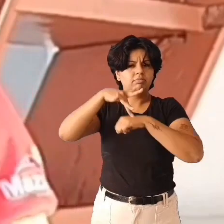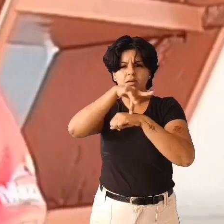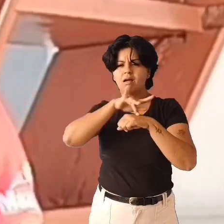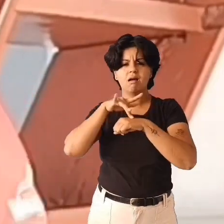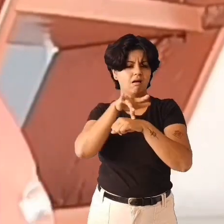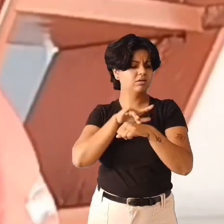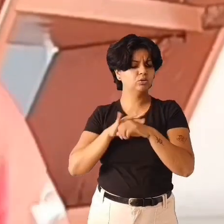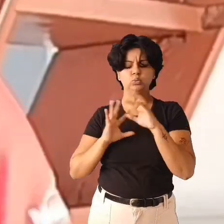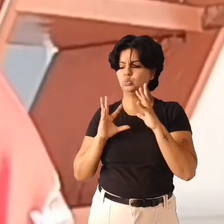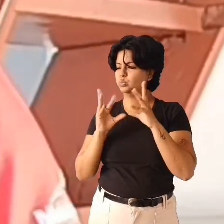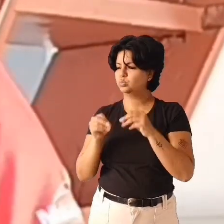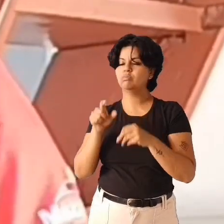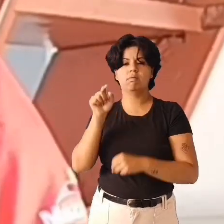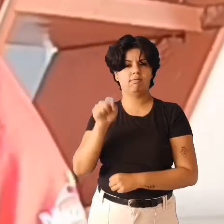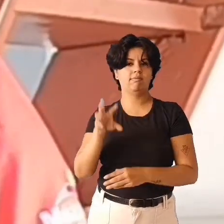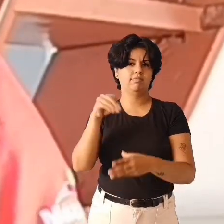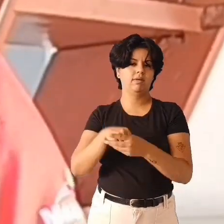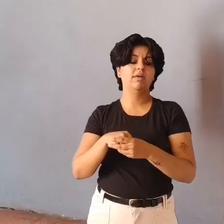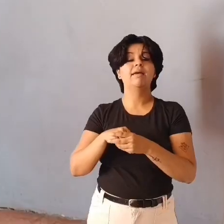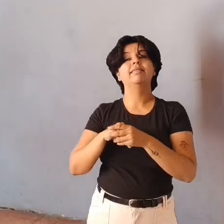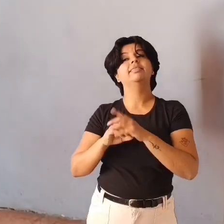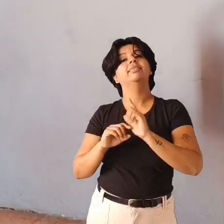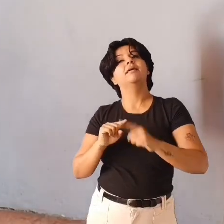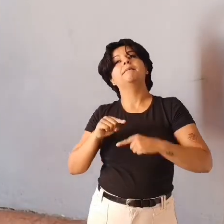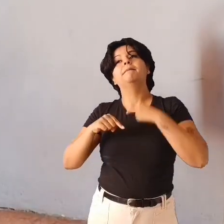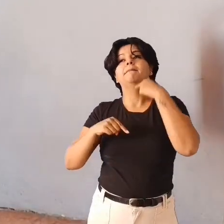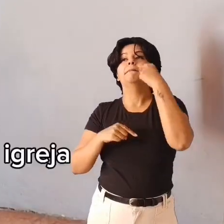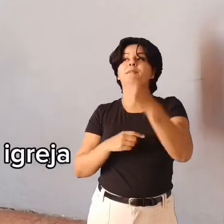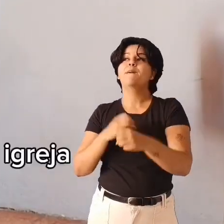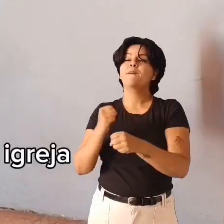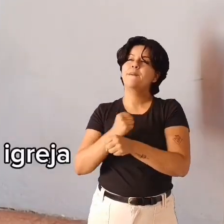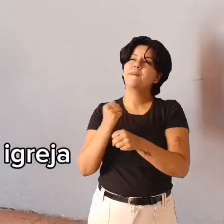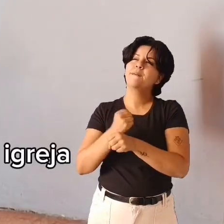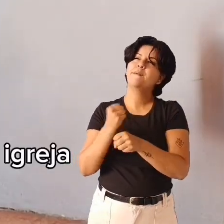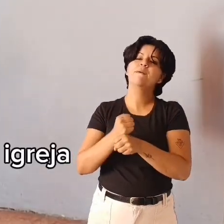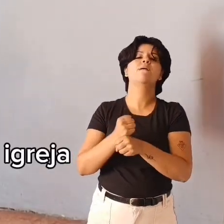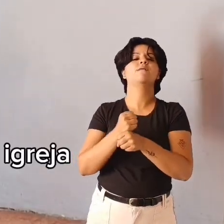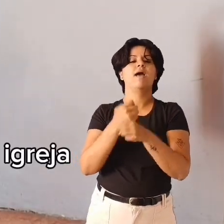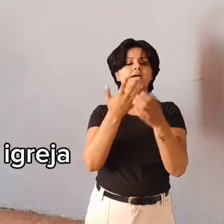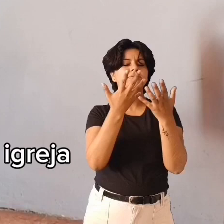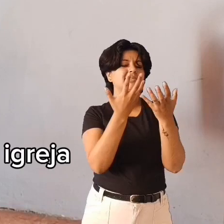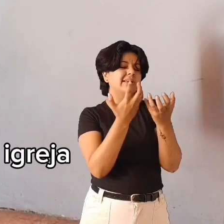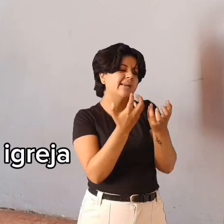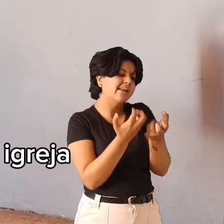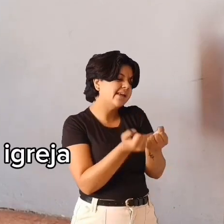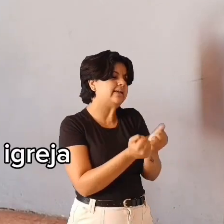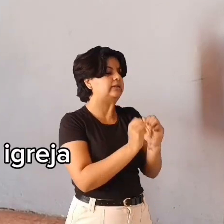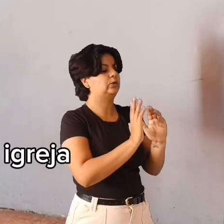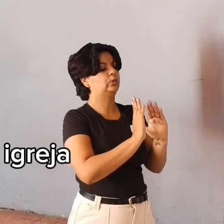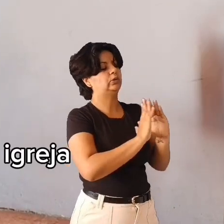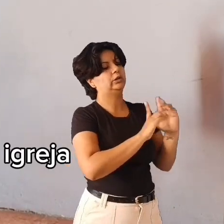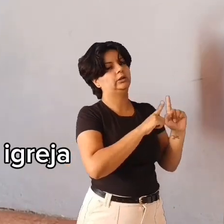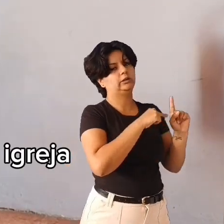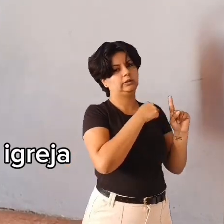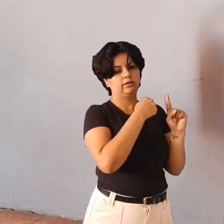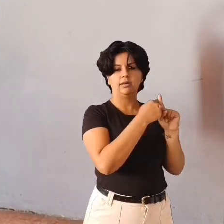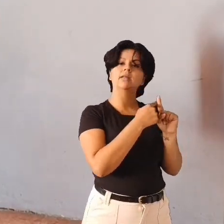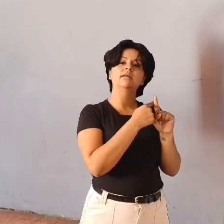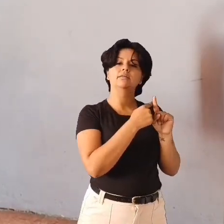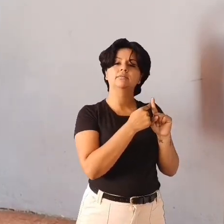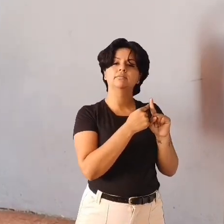o baile, eram realizados nas casas. Né? Depois de muito tempo, isso foi aceito um pouco pela